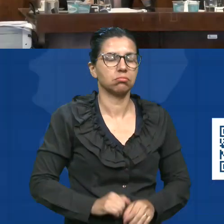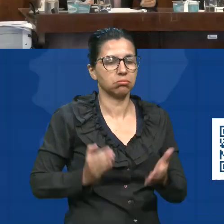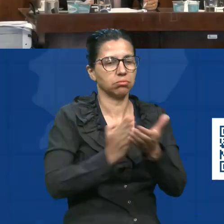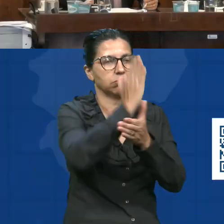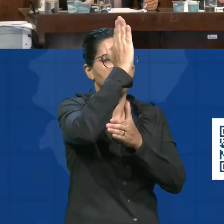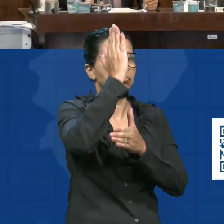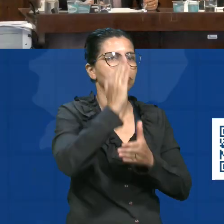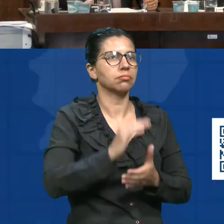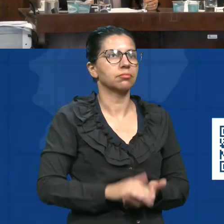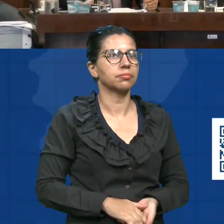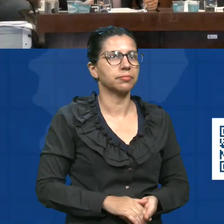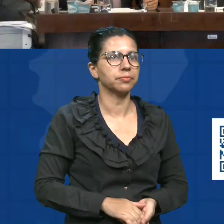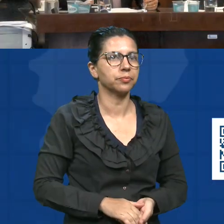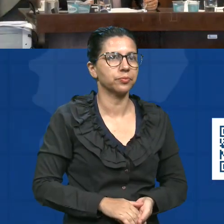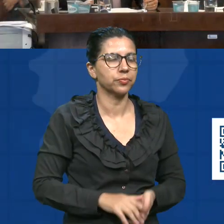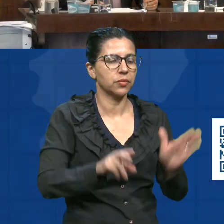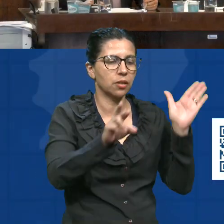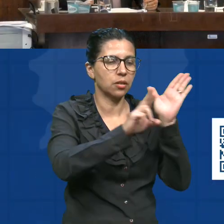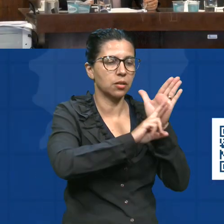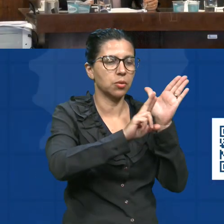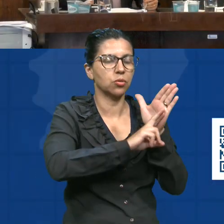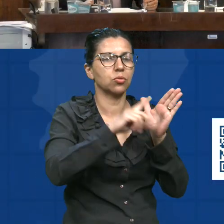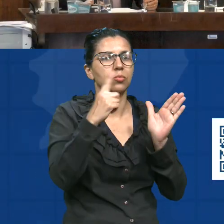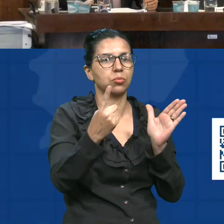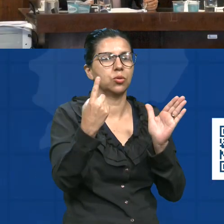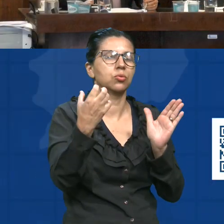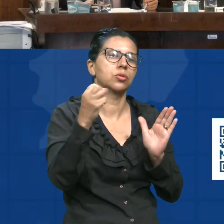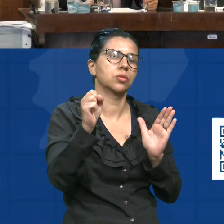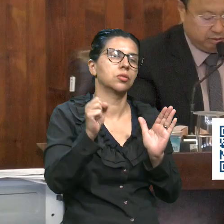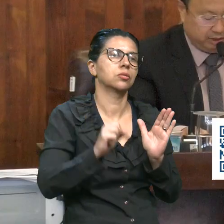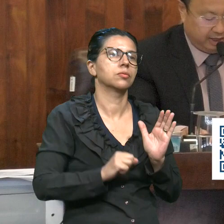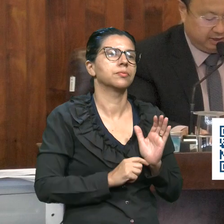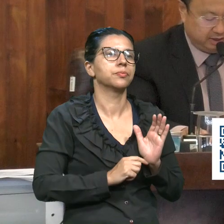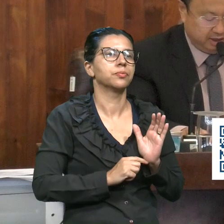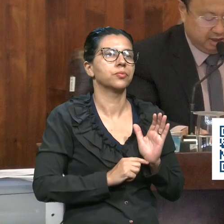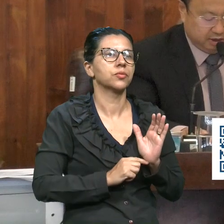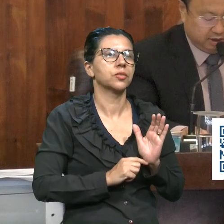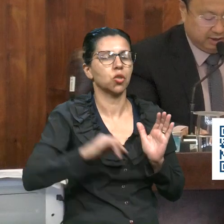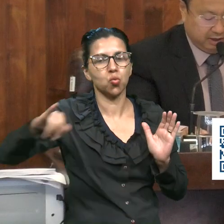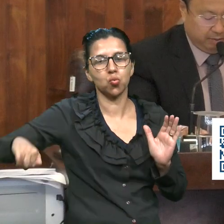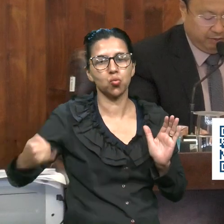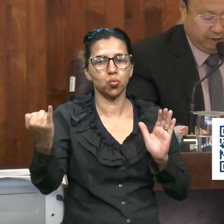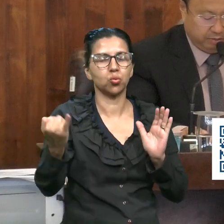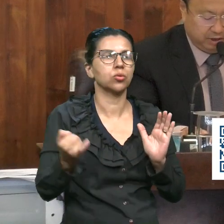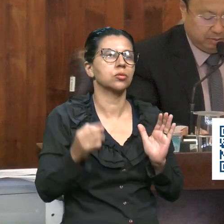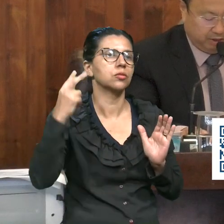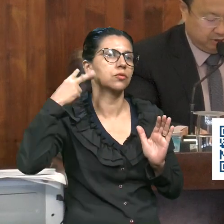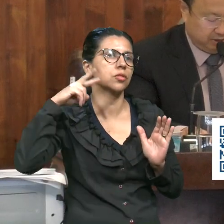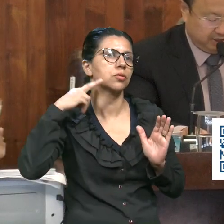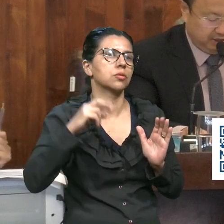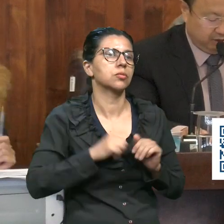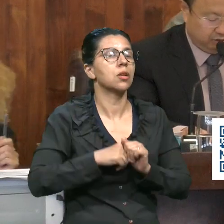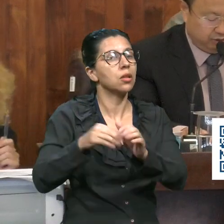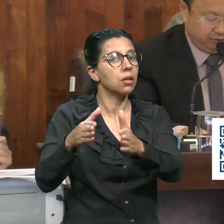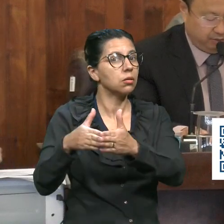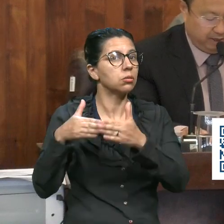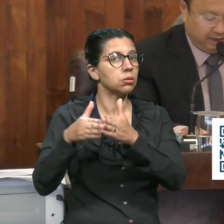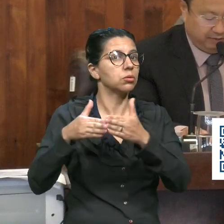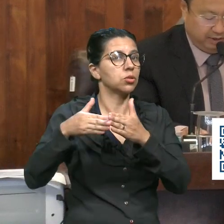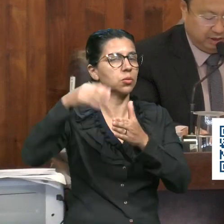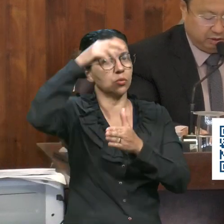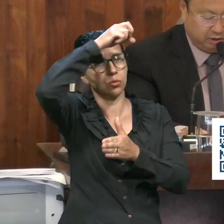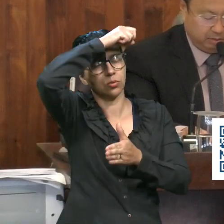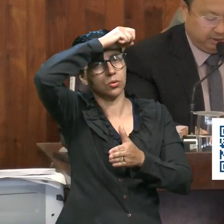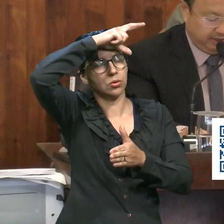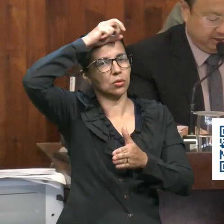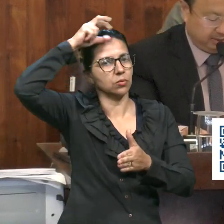Aprovado. Requerimento 1831-2023, vereador Júnior Moraes. Solicitando ao prefeito municipal, senhor Daniel Alonso, informar